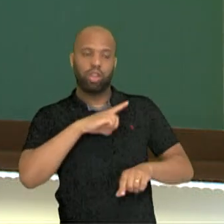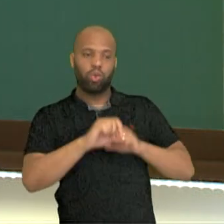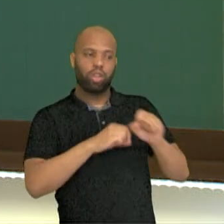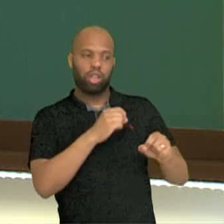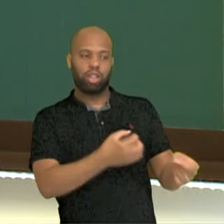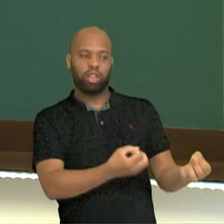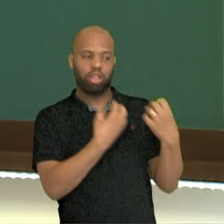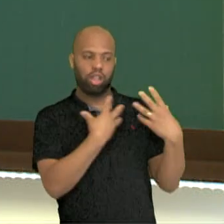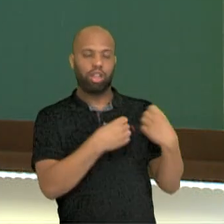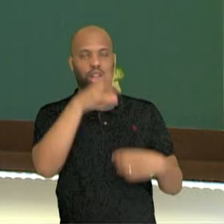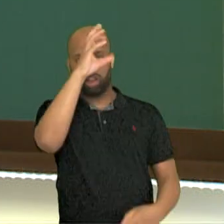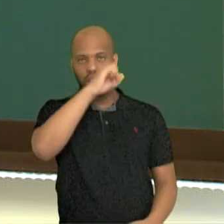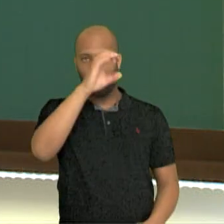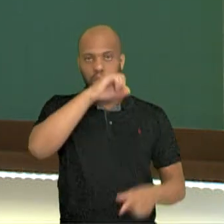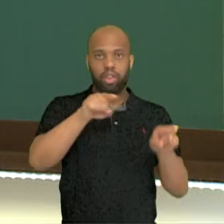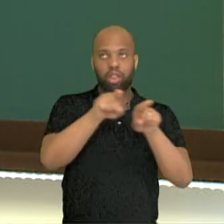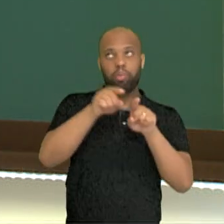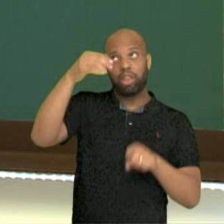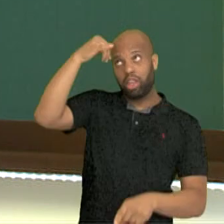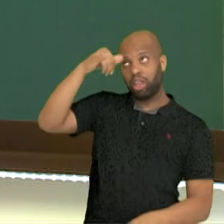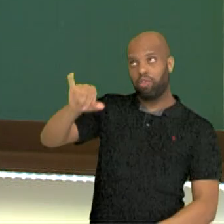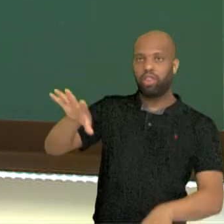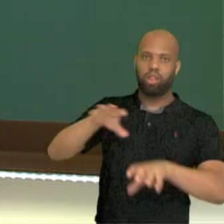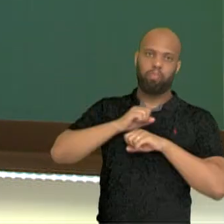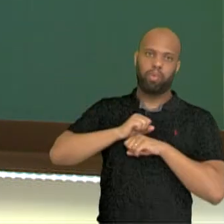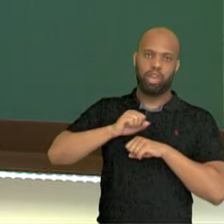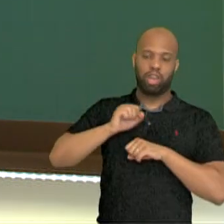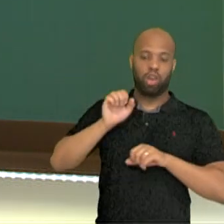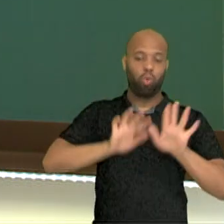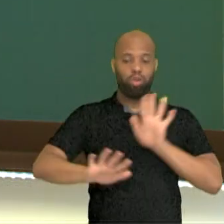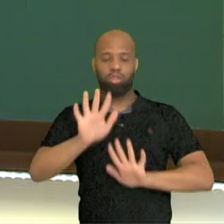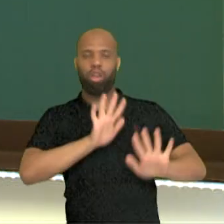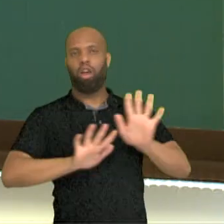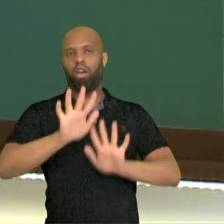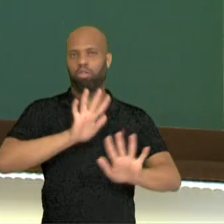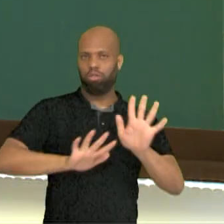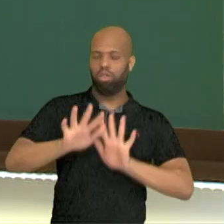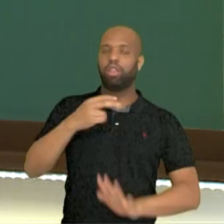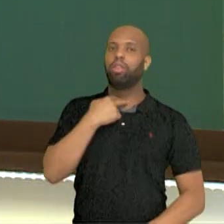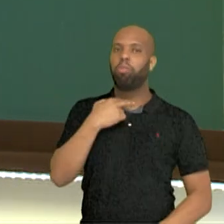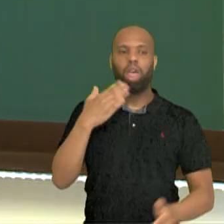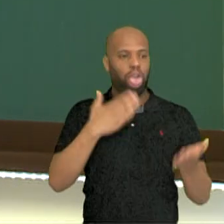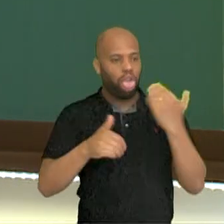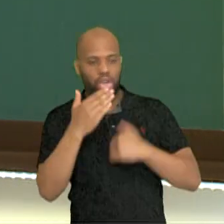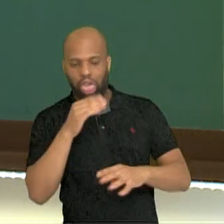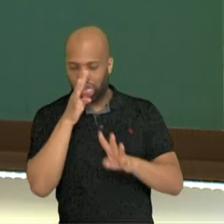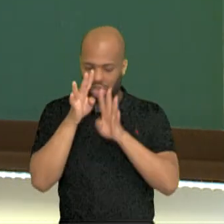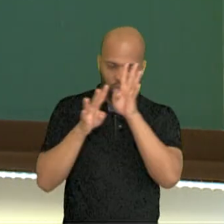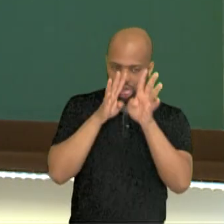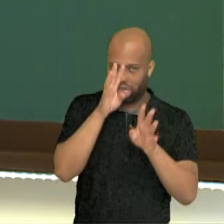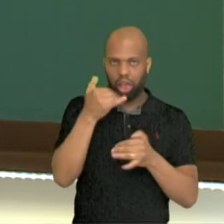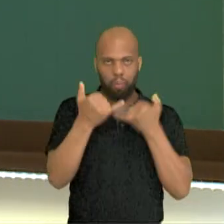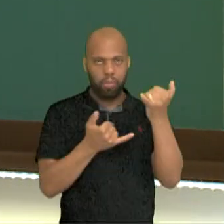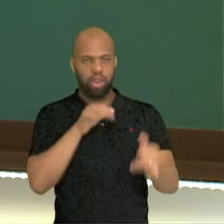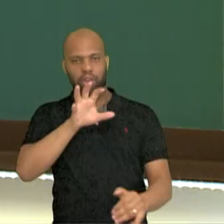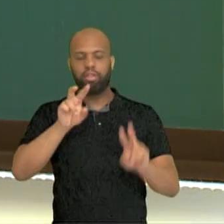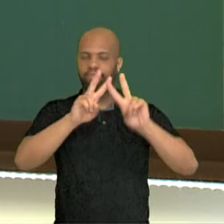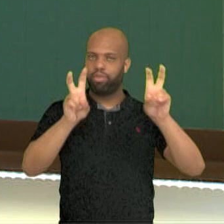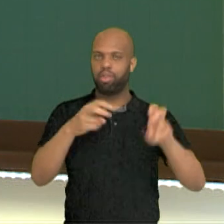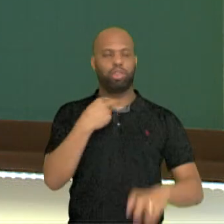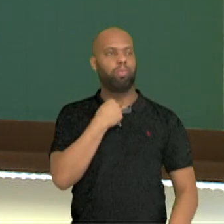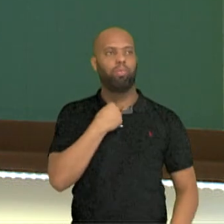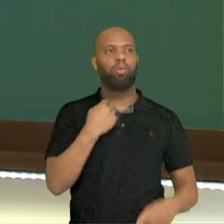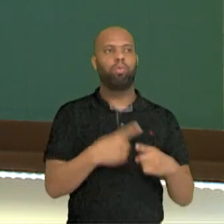precaução. Precaução significa cuidado. Então, não pode exagerar, não pode brincar com esse assunto, porque